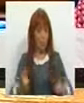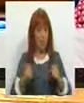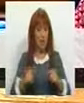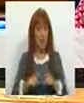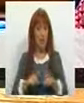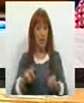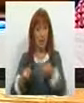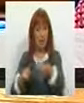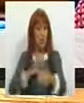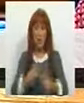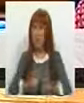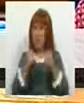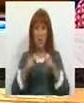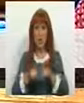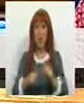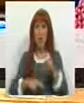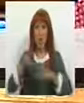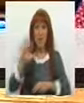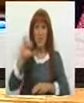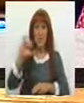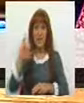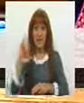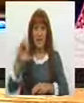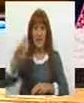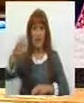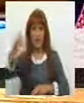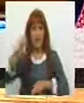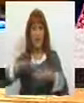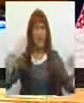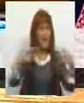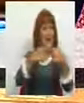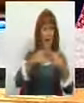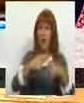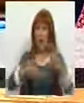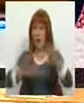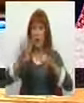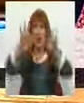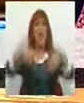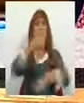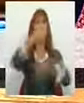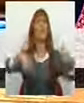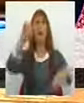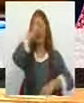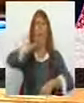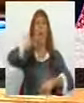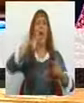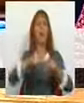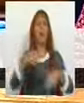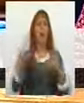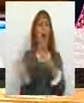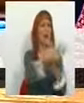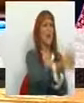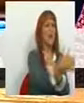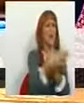conseguirmos o recap que os senhores não conseguiram para a obra do IC35, para fazer a ligação daquela empreitada que acaba no meio do campo à Nacional